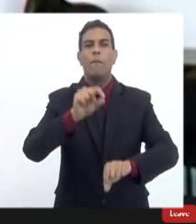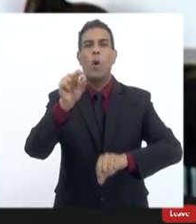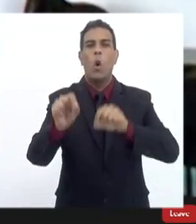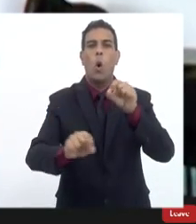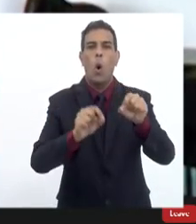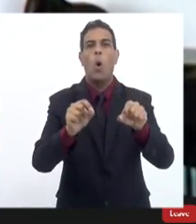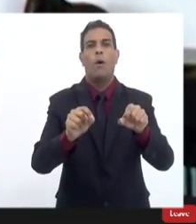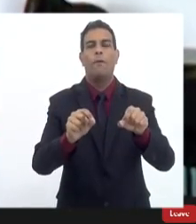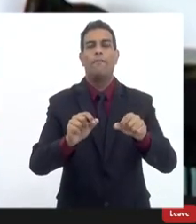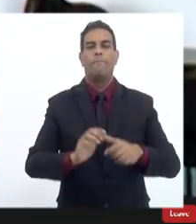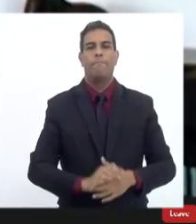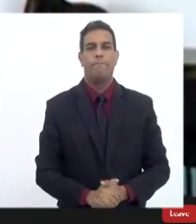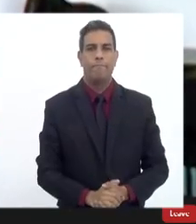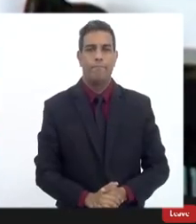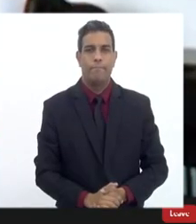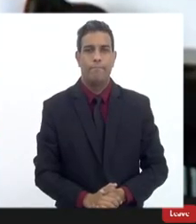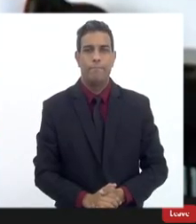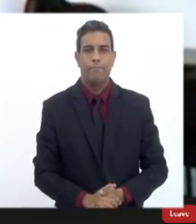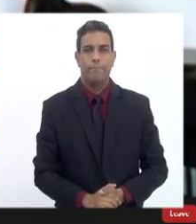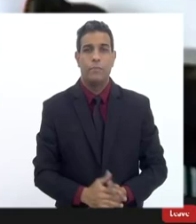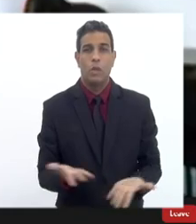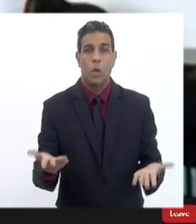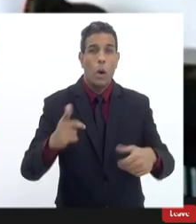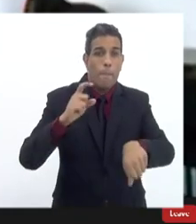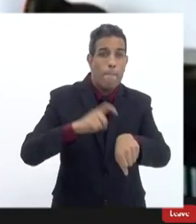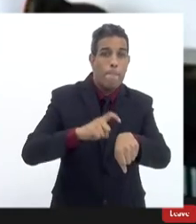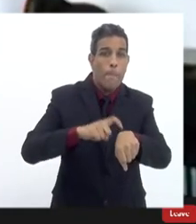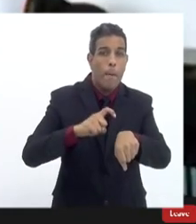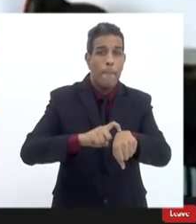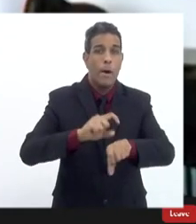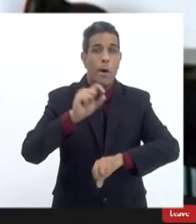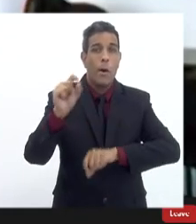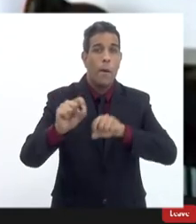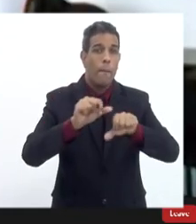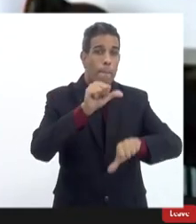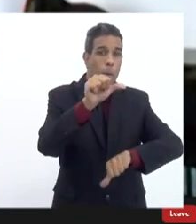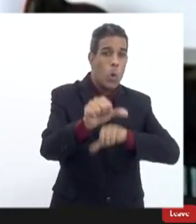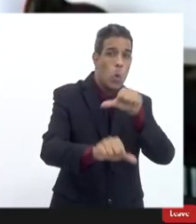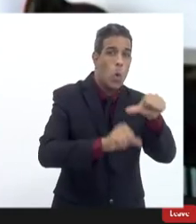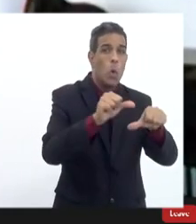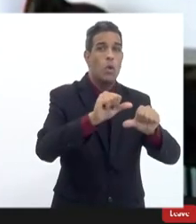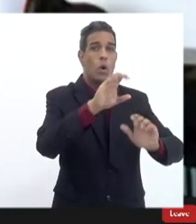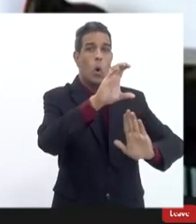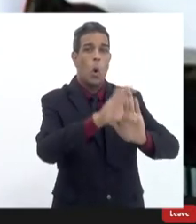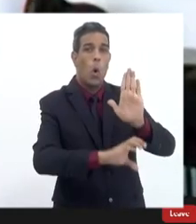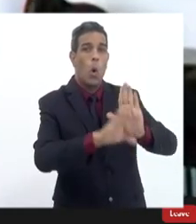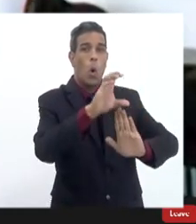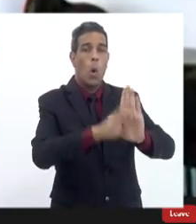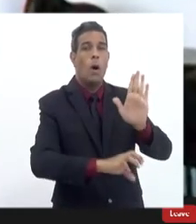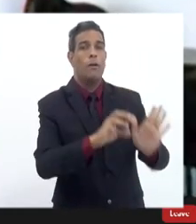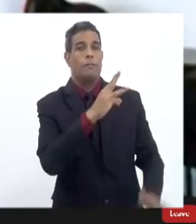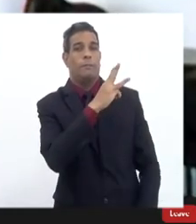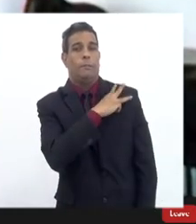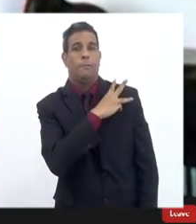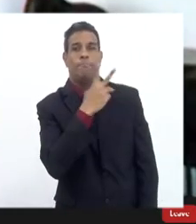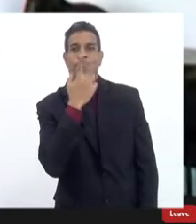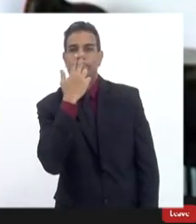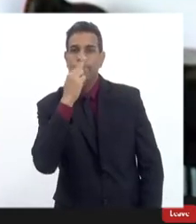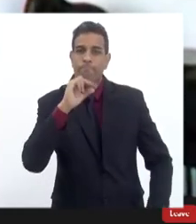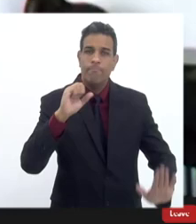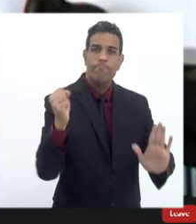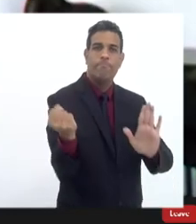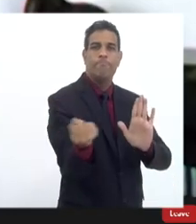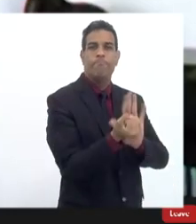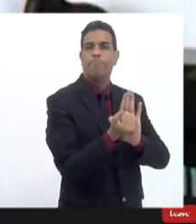palavras de que não é o momento de implementar mudanças no ensino médio de tanto impacto como essa